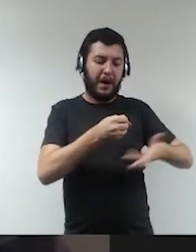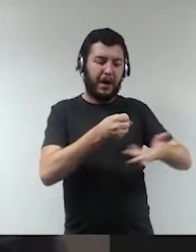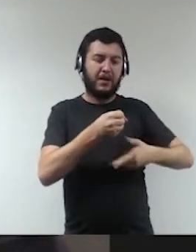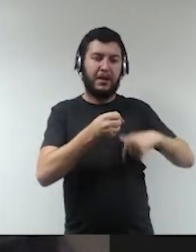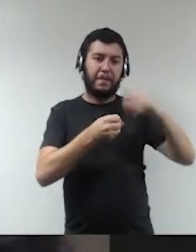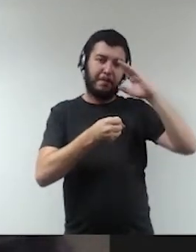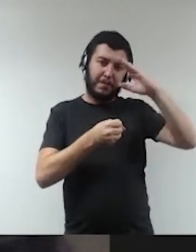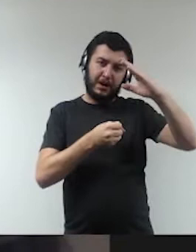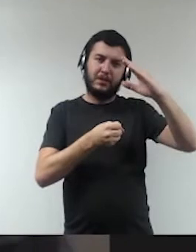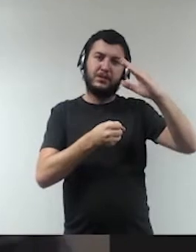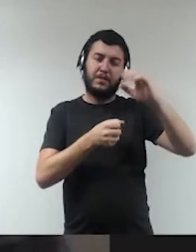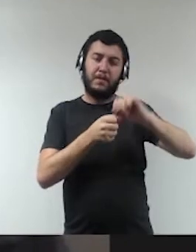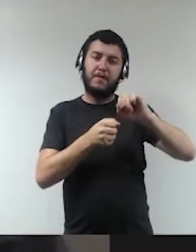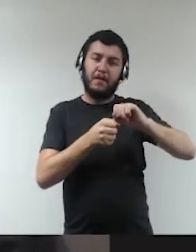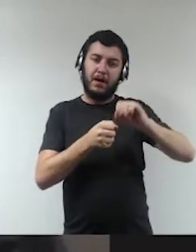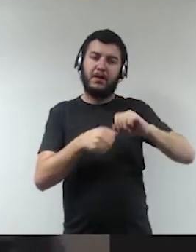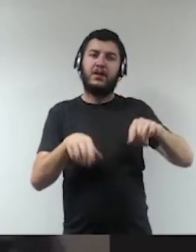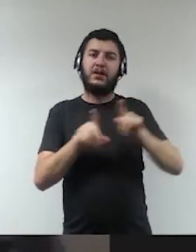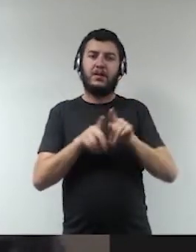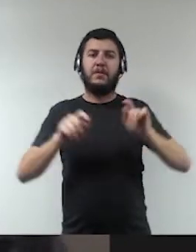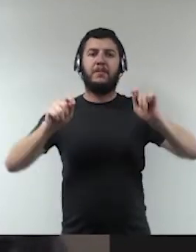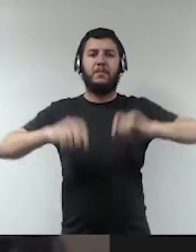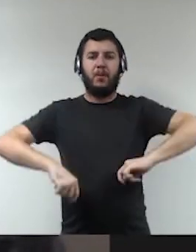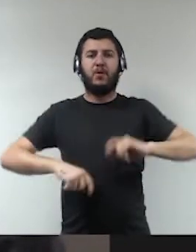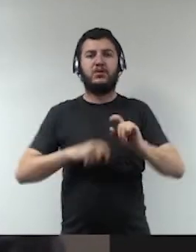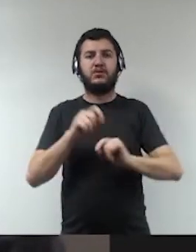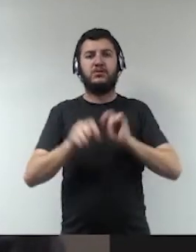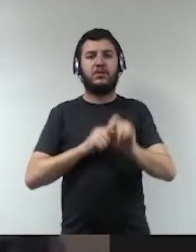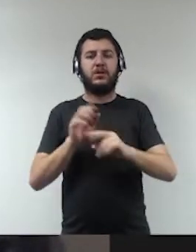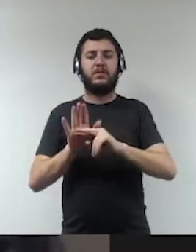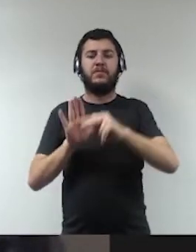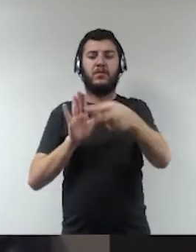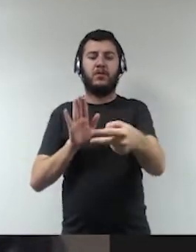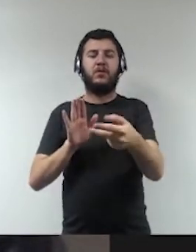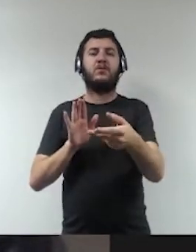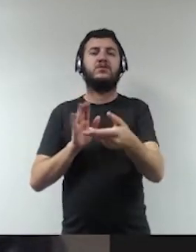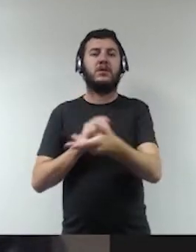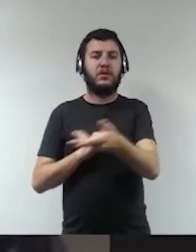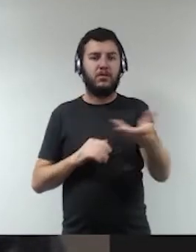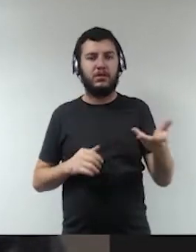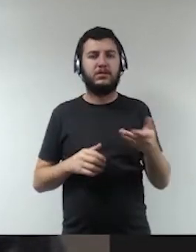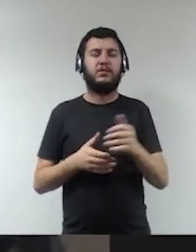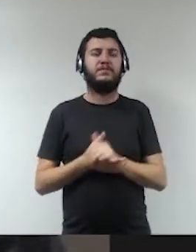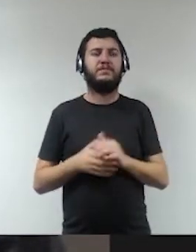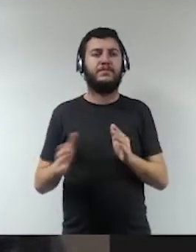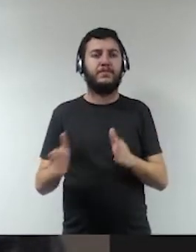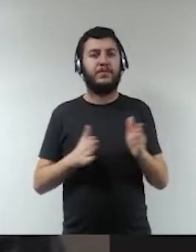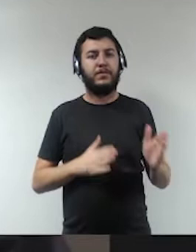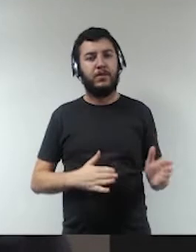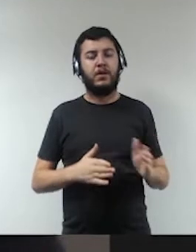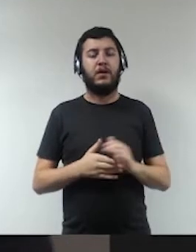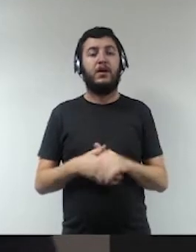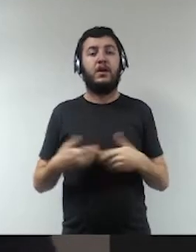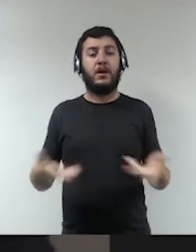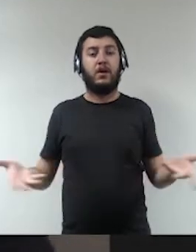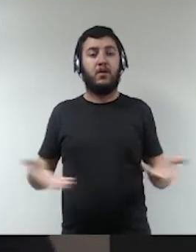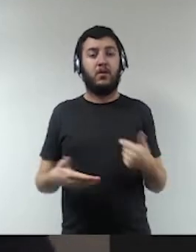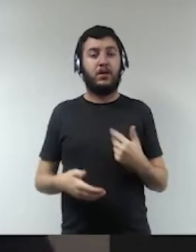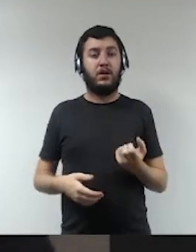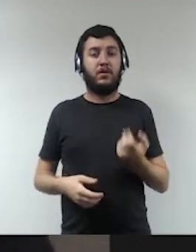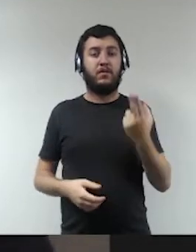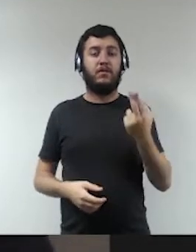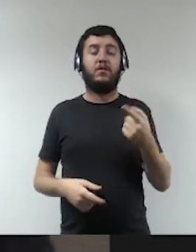diferente quais possam ser as suas consequências. E aqui eu passo a tratar